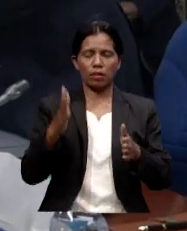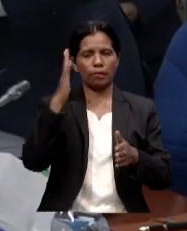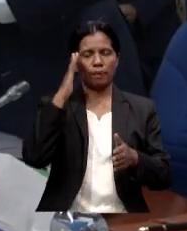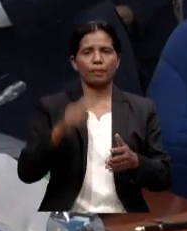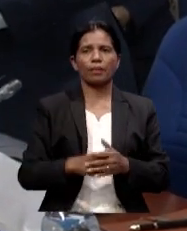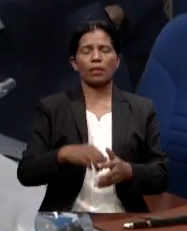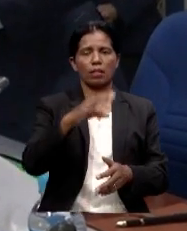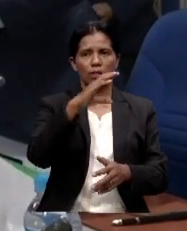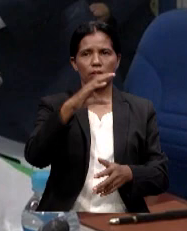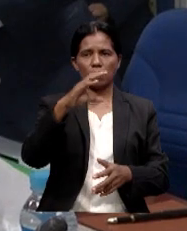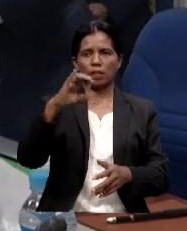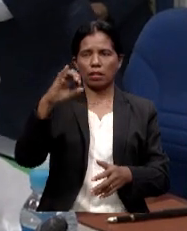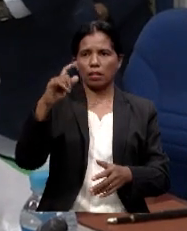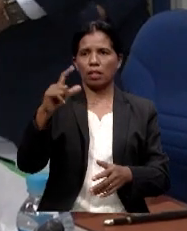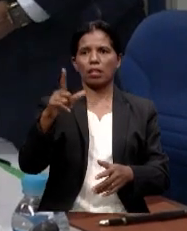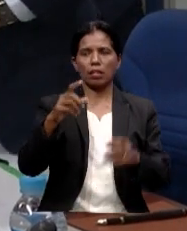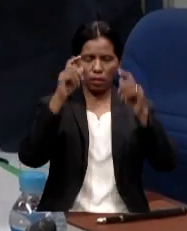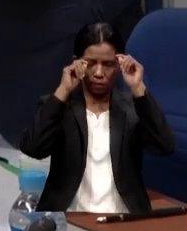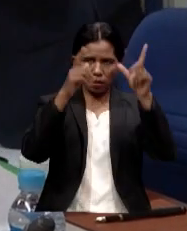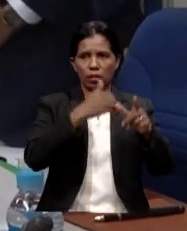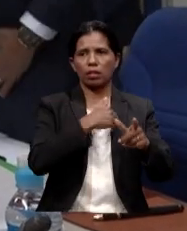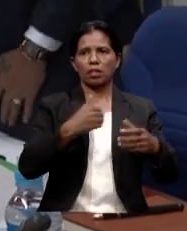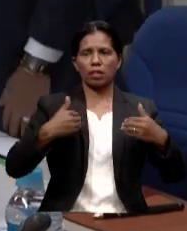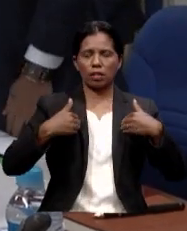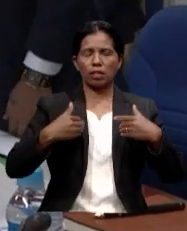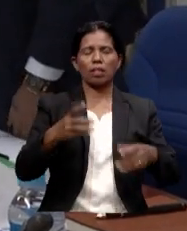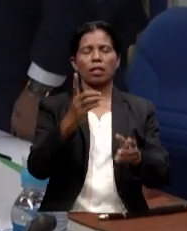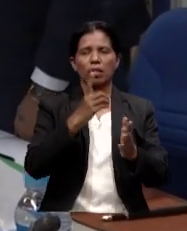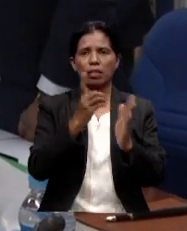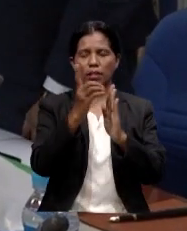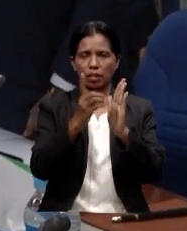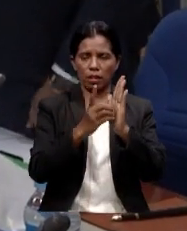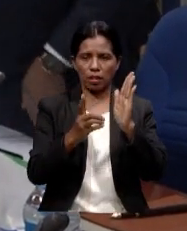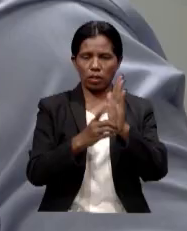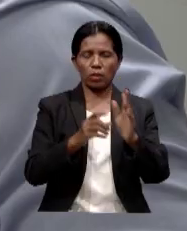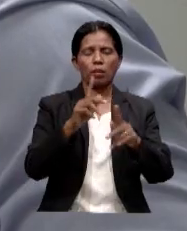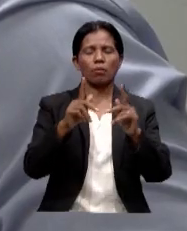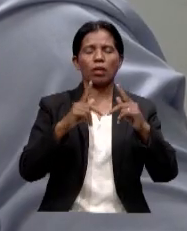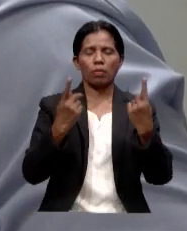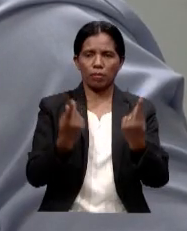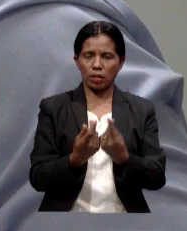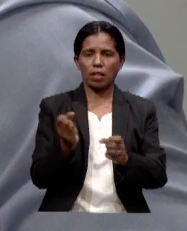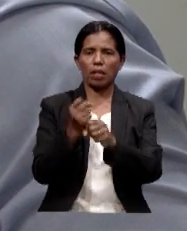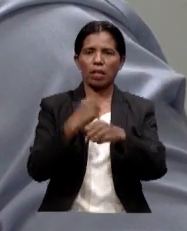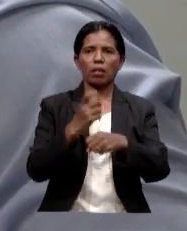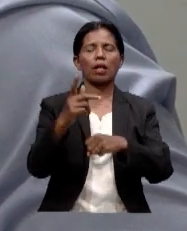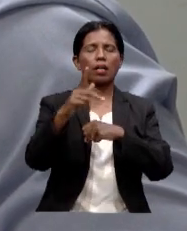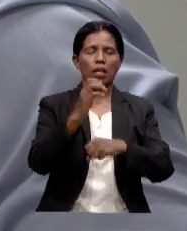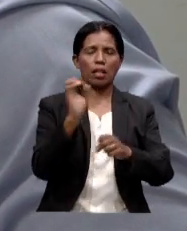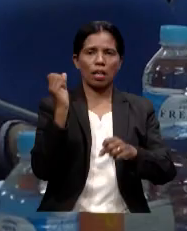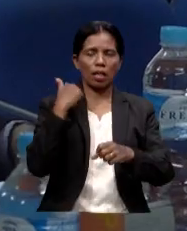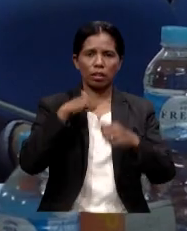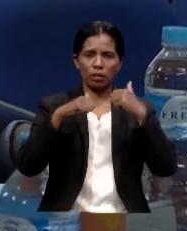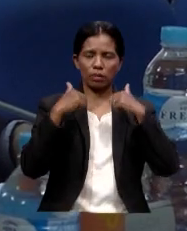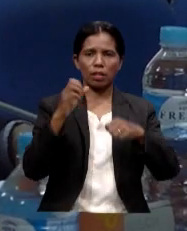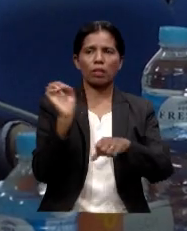Kamara Komersi Industri Timor Leste sidauk iha dadu certeza kona ba empresa hirak nebe halau atividade ekonomika tambah sese iteli